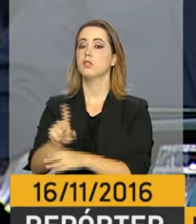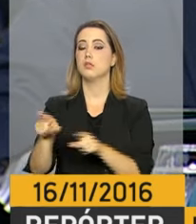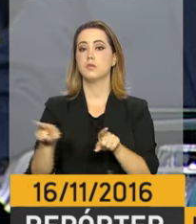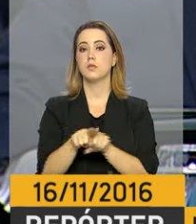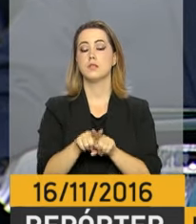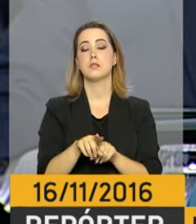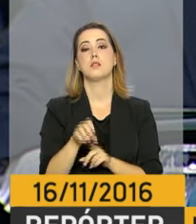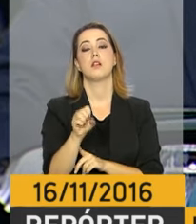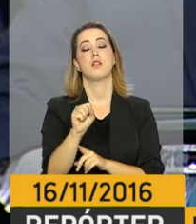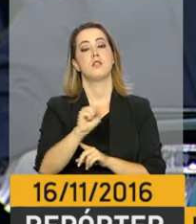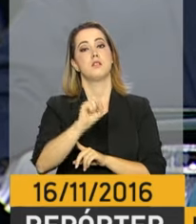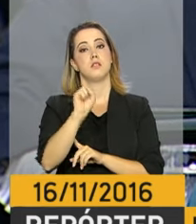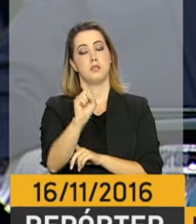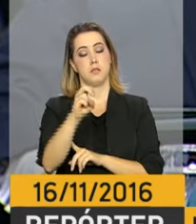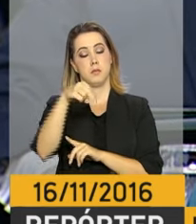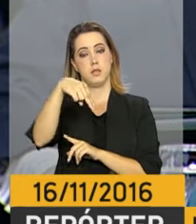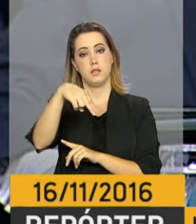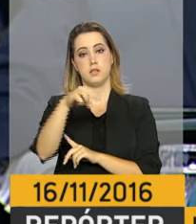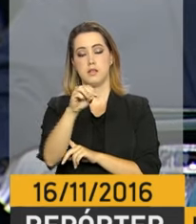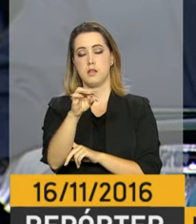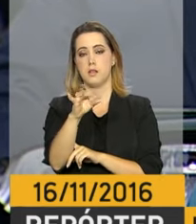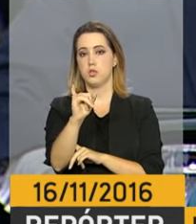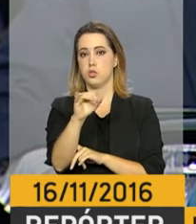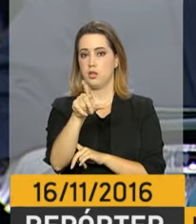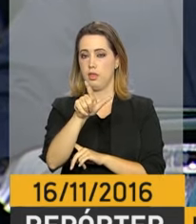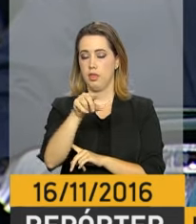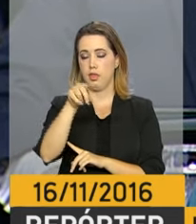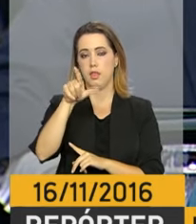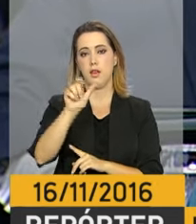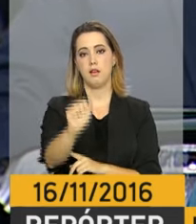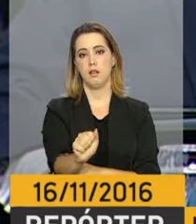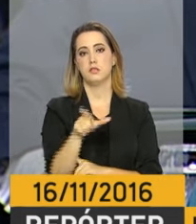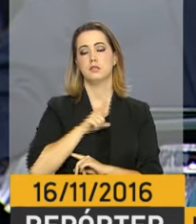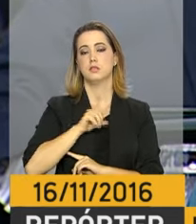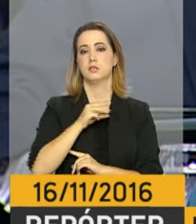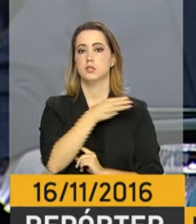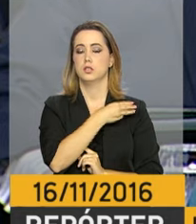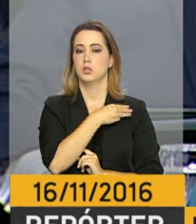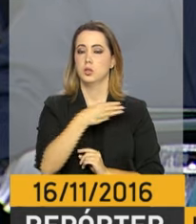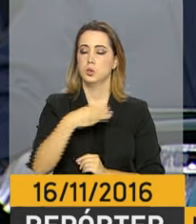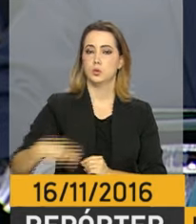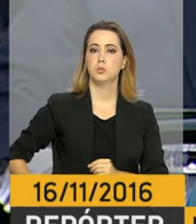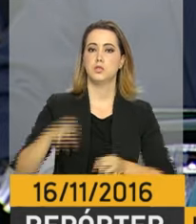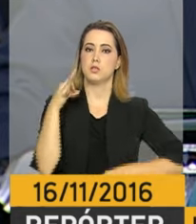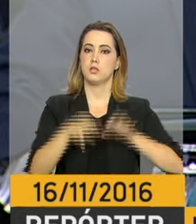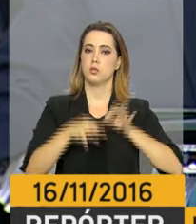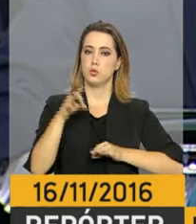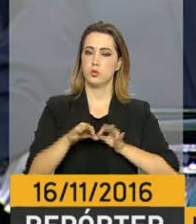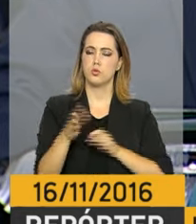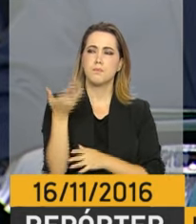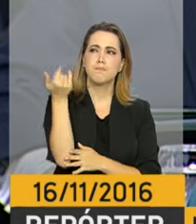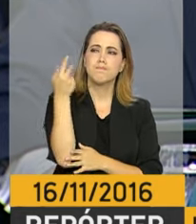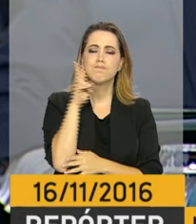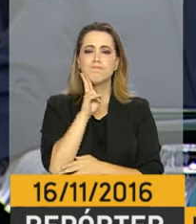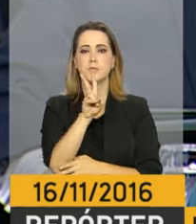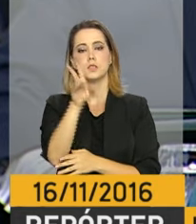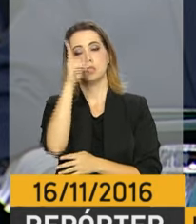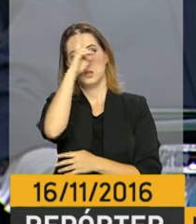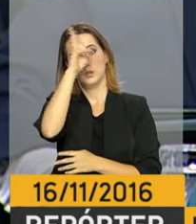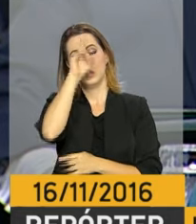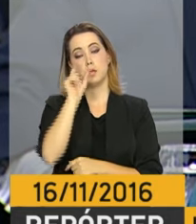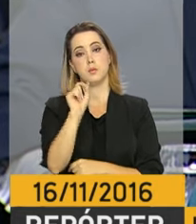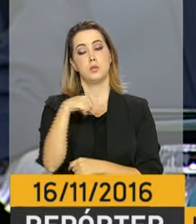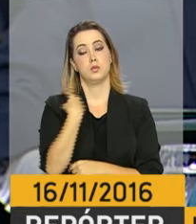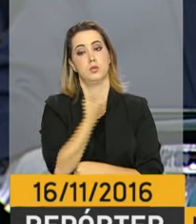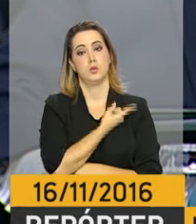sentinela eh do Ministro da Justiça e naquela oportunidade eu me lembro que embora fizéssemos